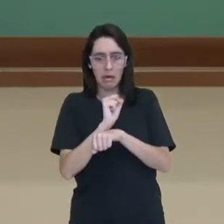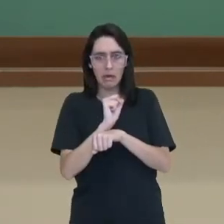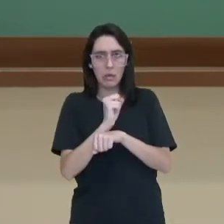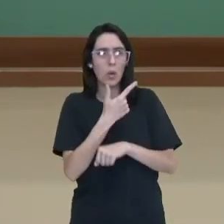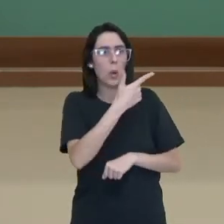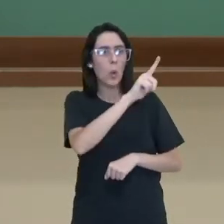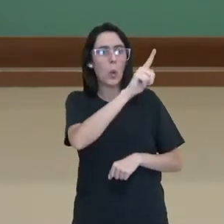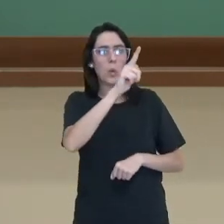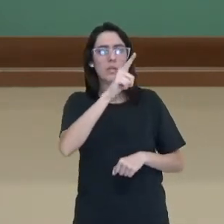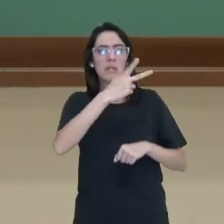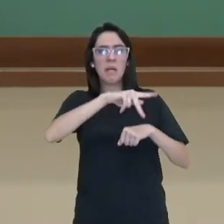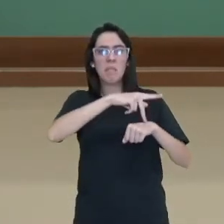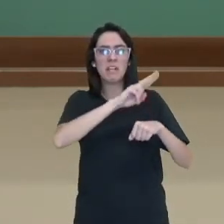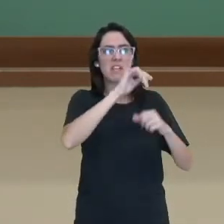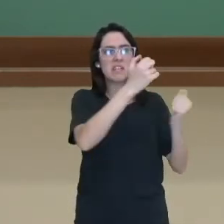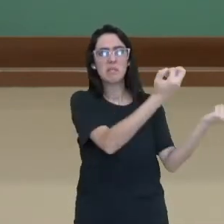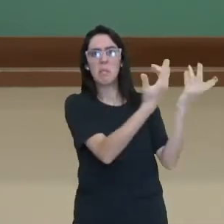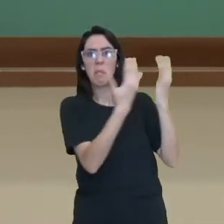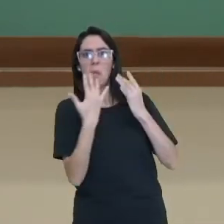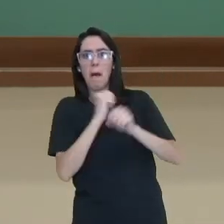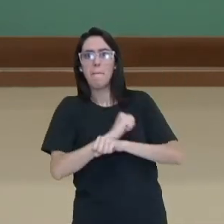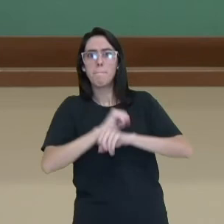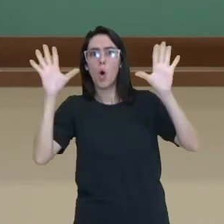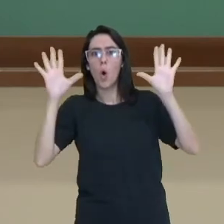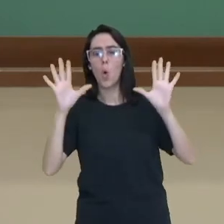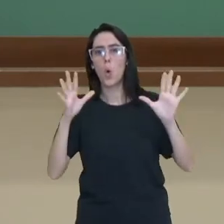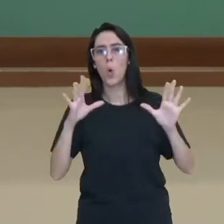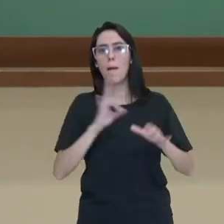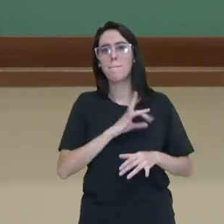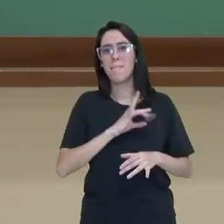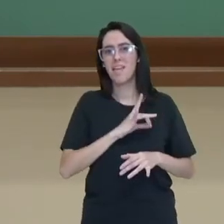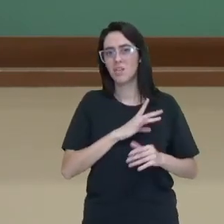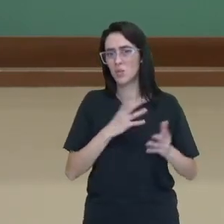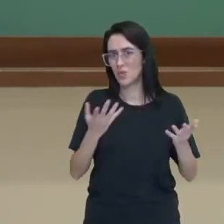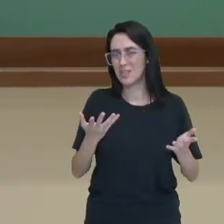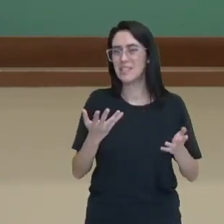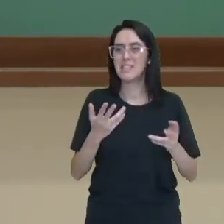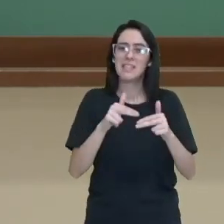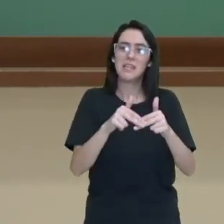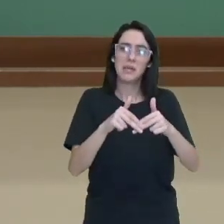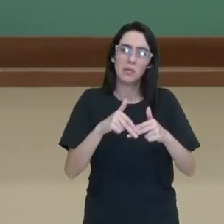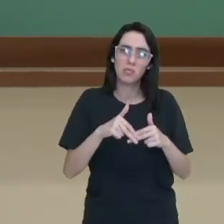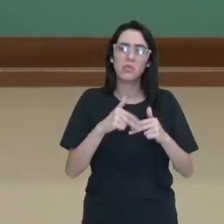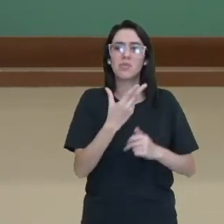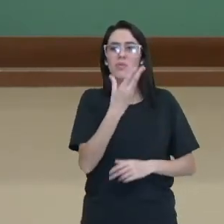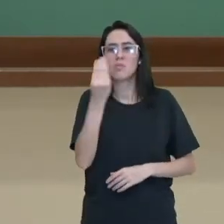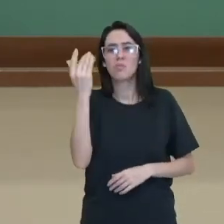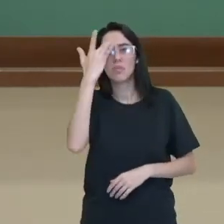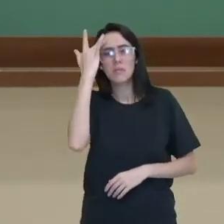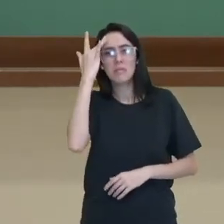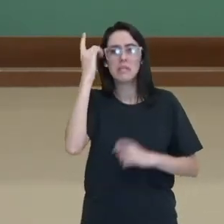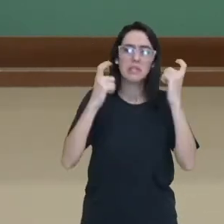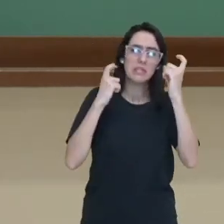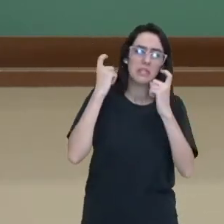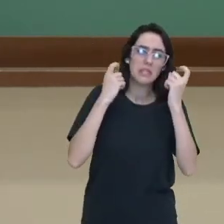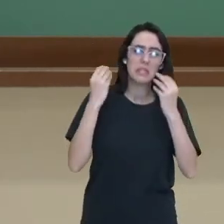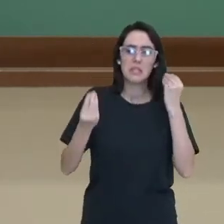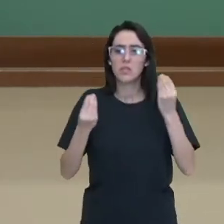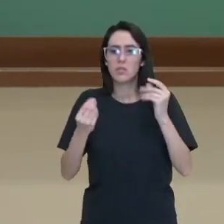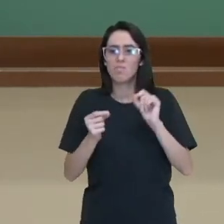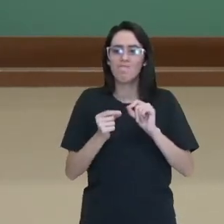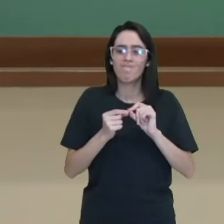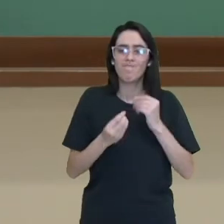meu território e vai soltar bombas nucleares no meu território. Então foi uma ideia de paz armada que eles